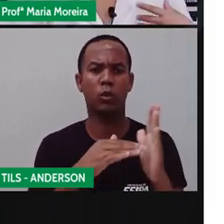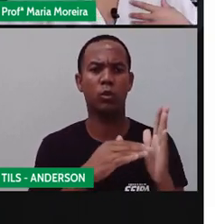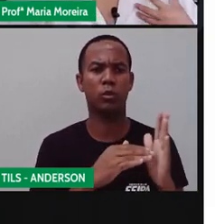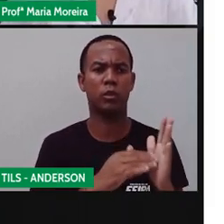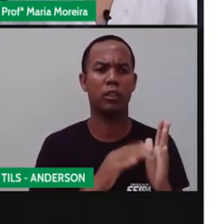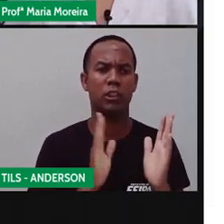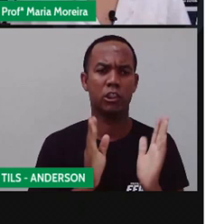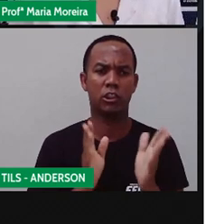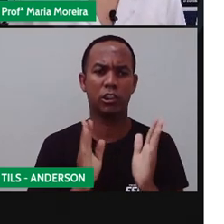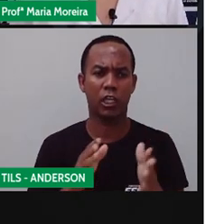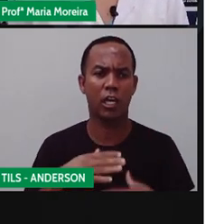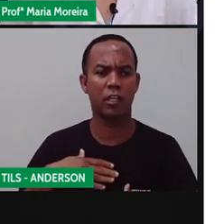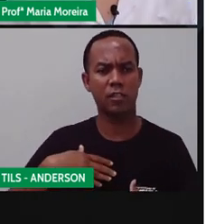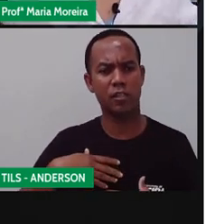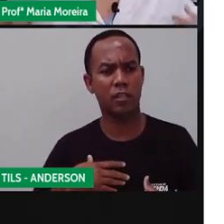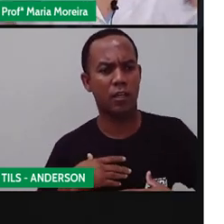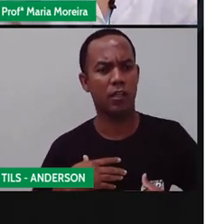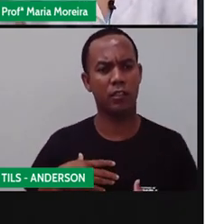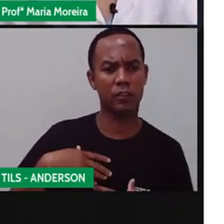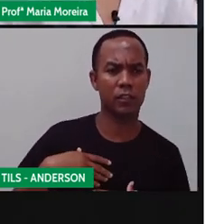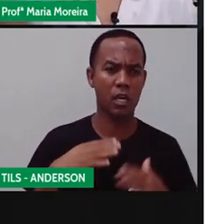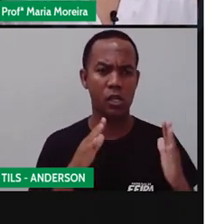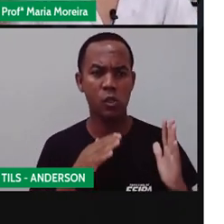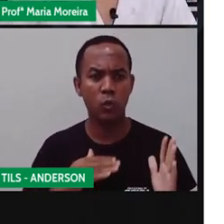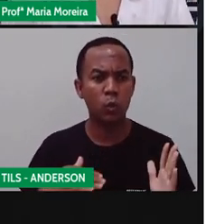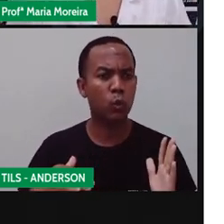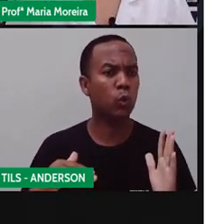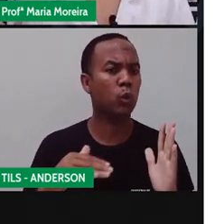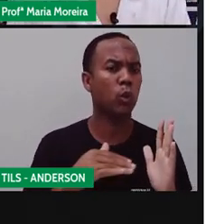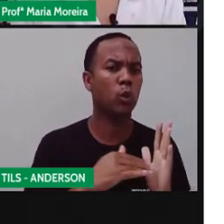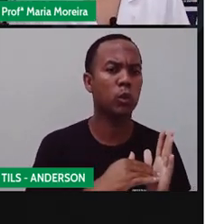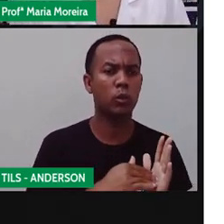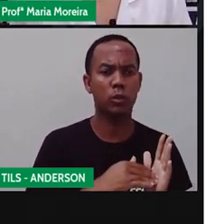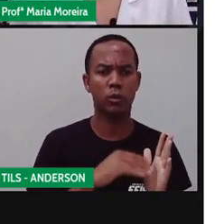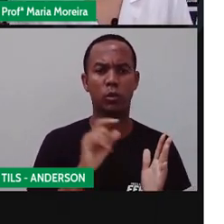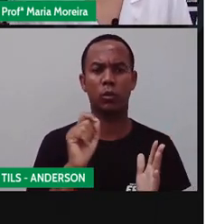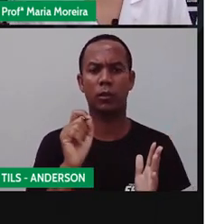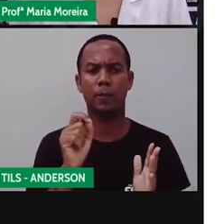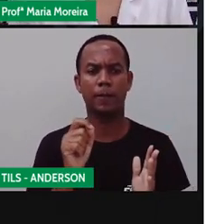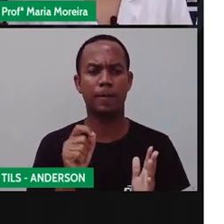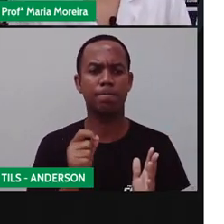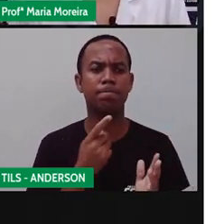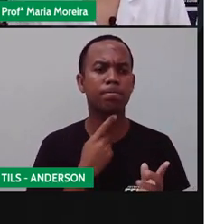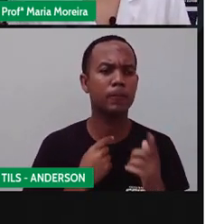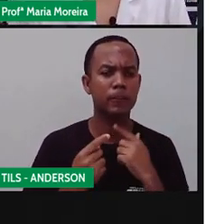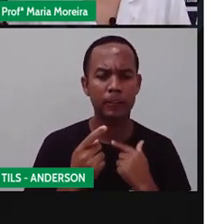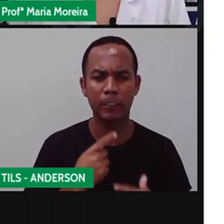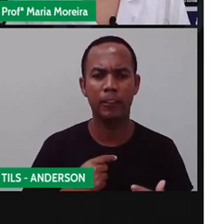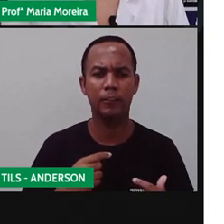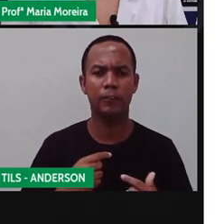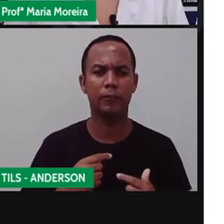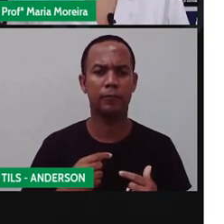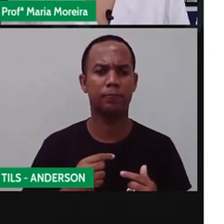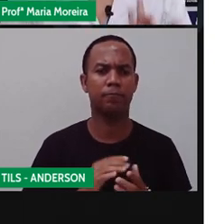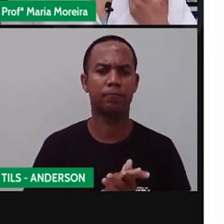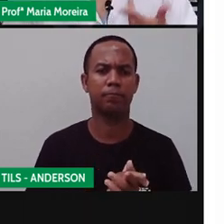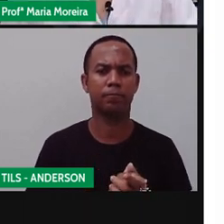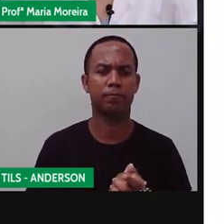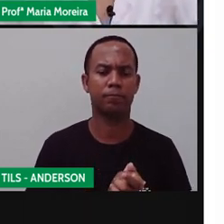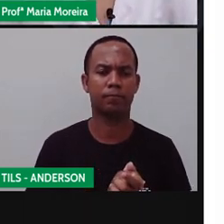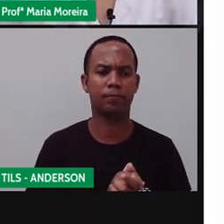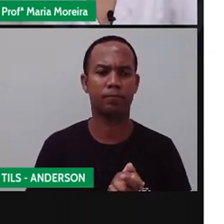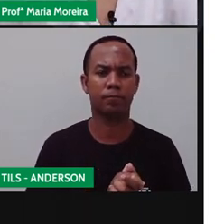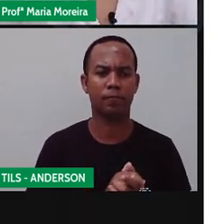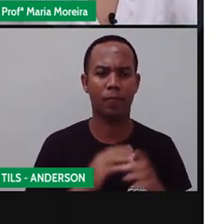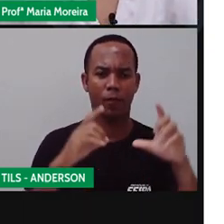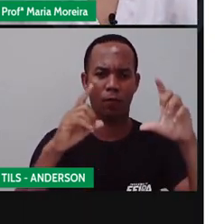momentos, né, de dança, todo mundo acabava o quê? Meio que se envolvendo nisso aí, tá?